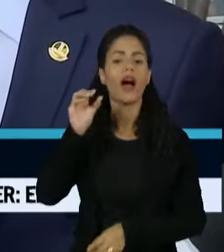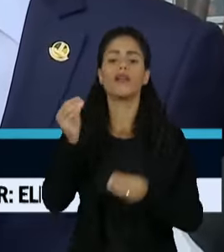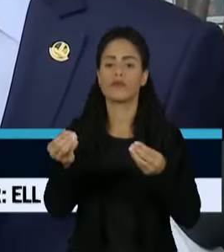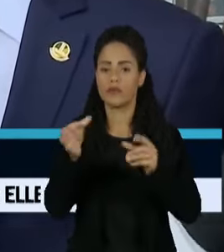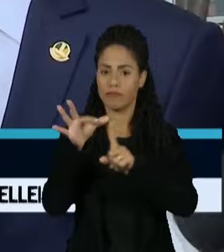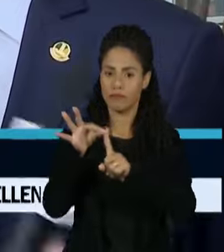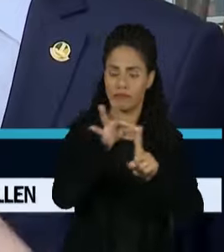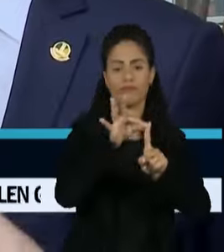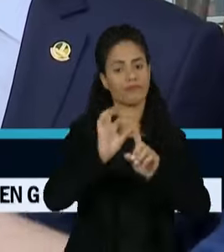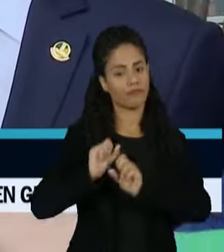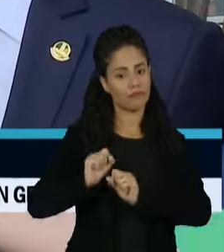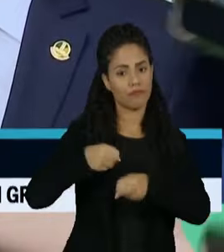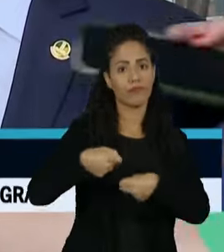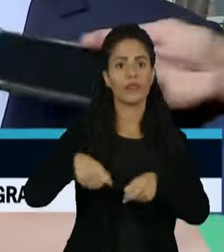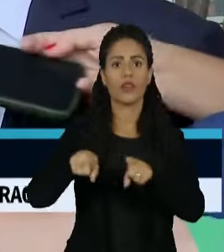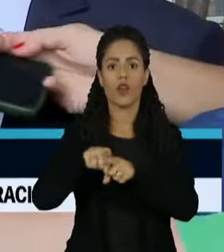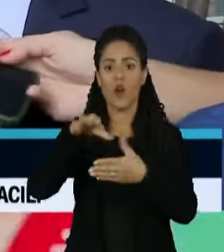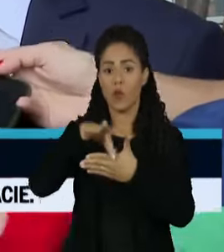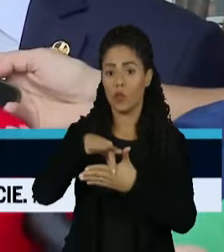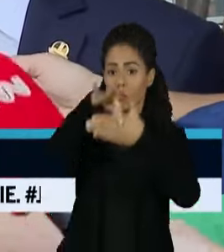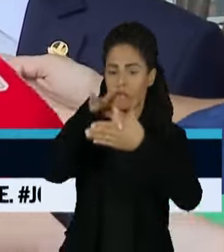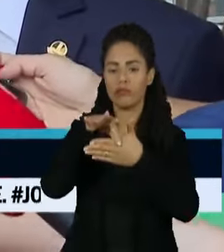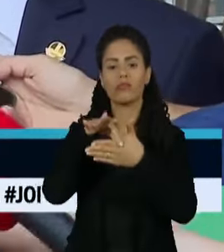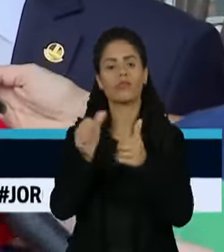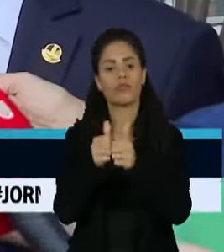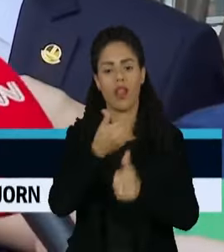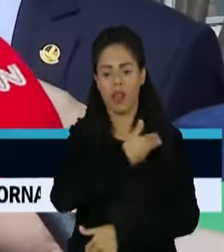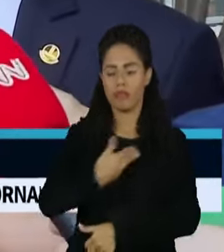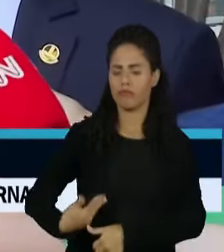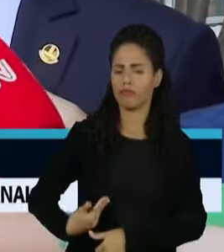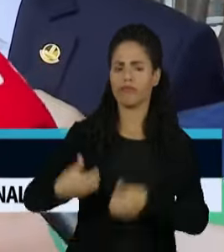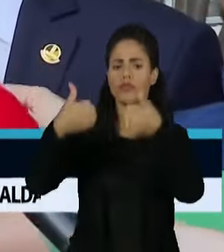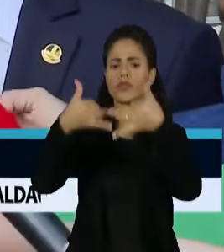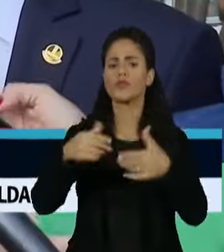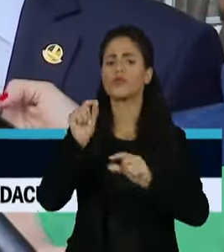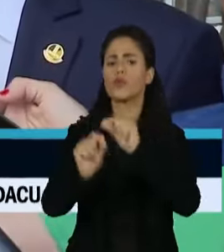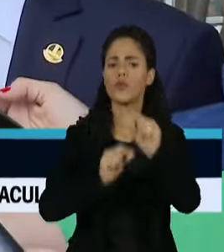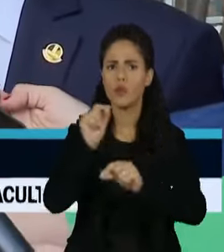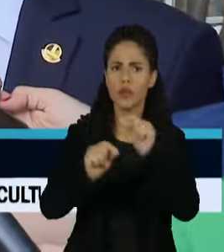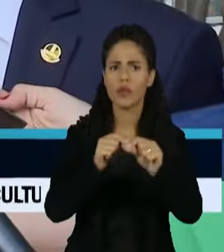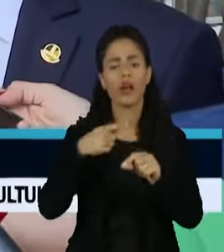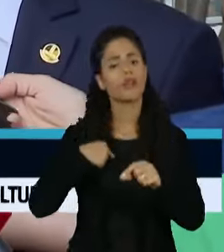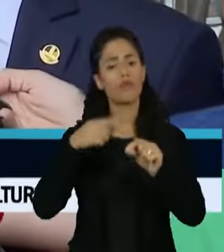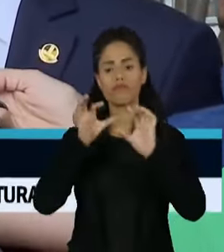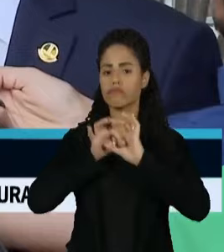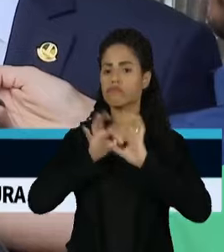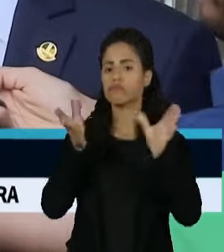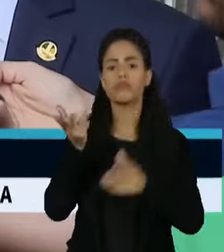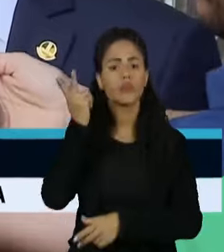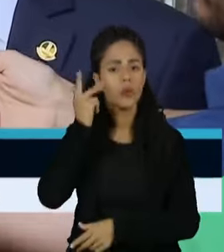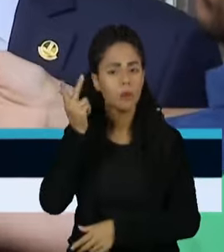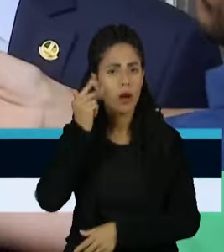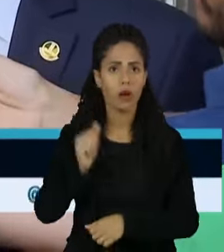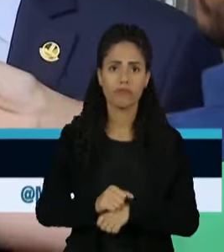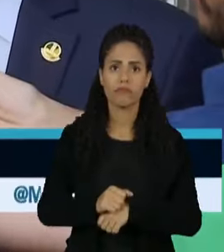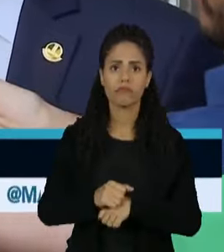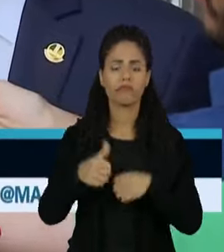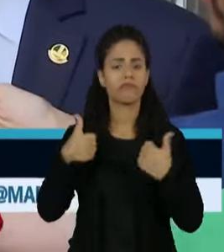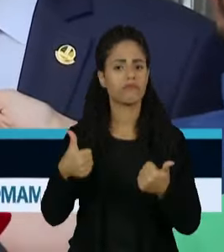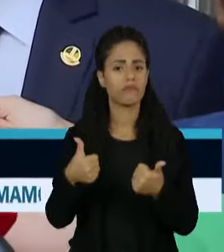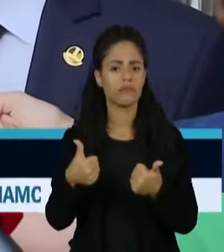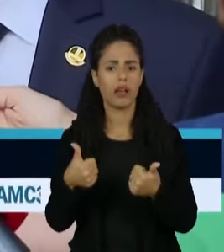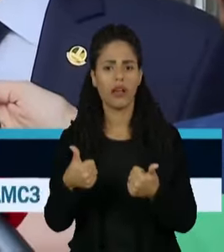da Defesa se encontrou com o líder do governo no Congresso e disse que está muito à vontade. Absolutamente